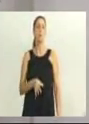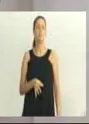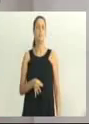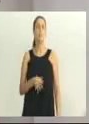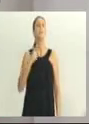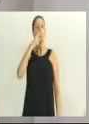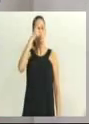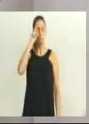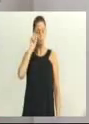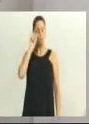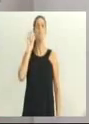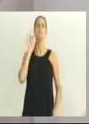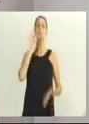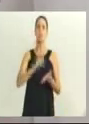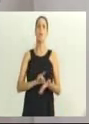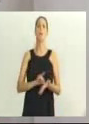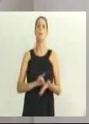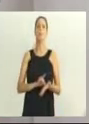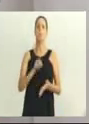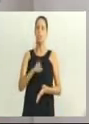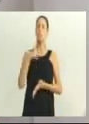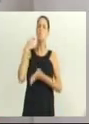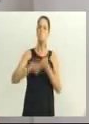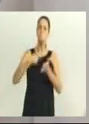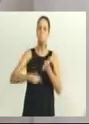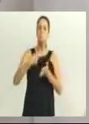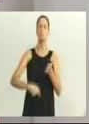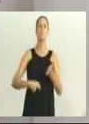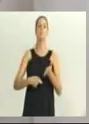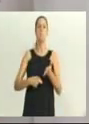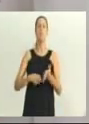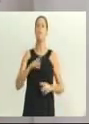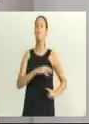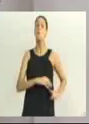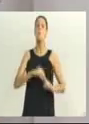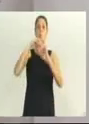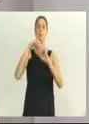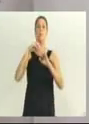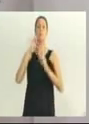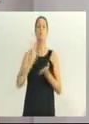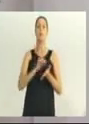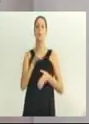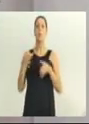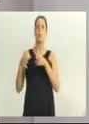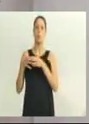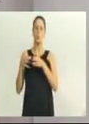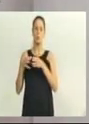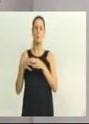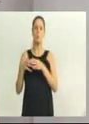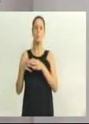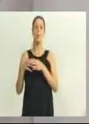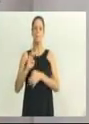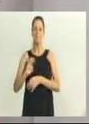uma posição acirrada aqui, que muitas vezes, como ele mesmo falou, foi o único da oposição a falar sozinho